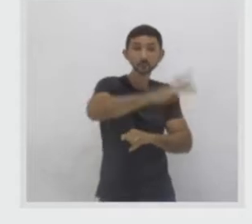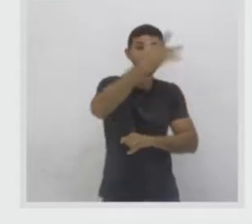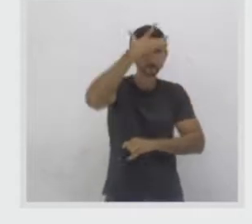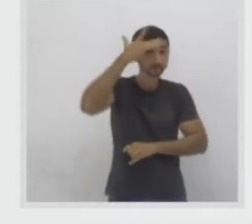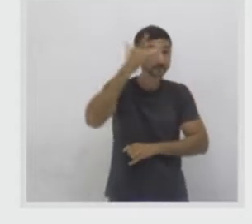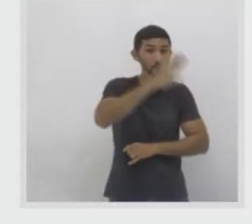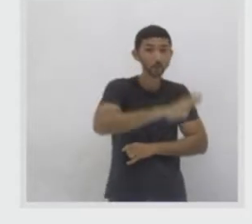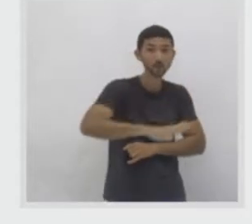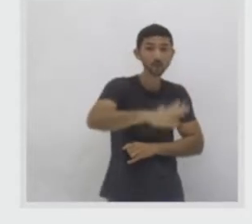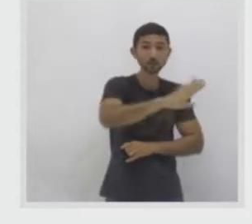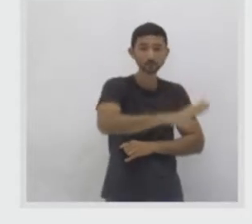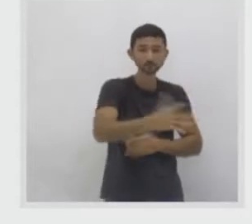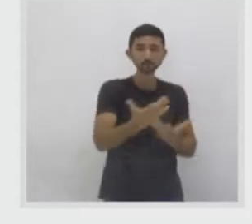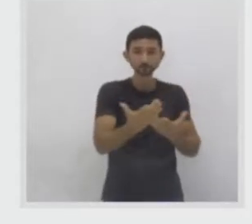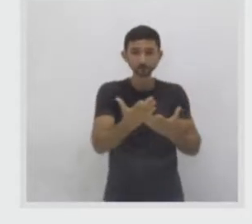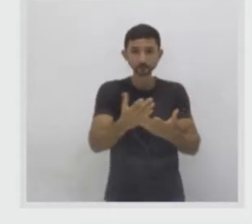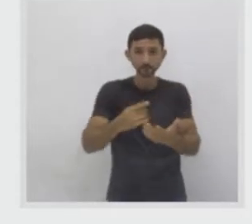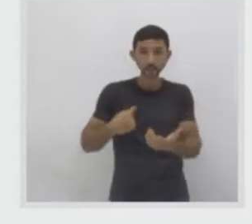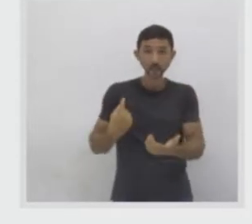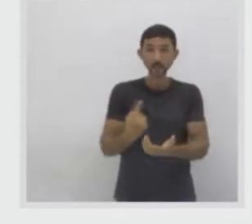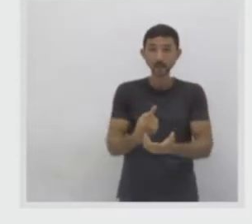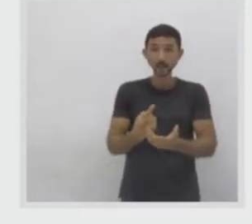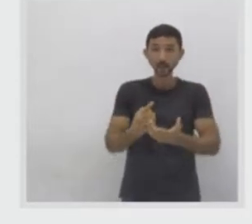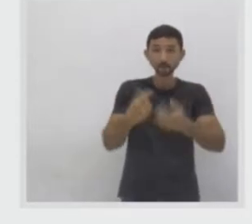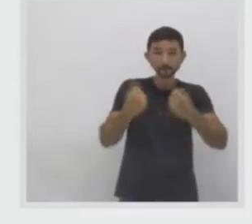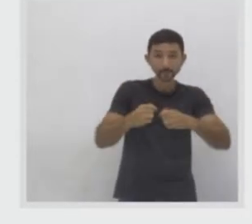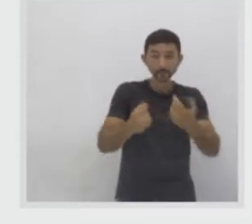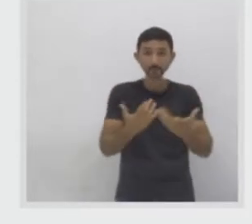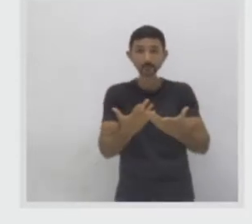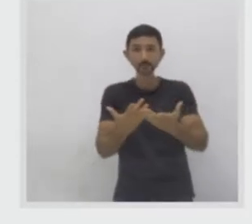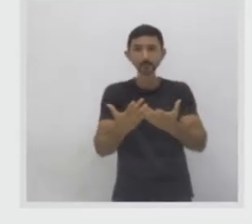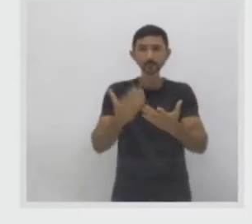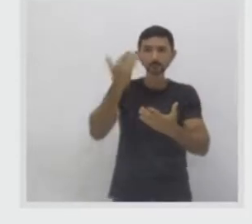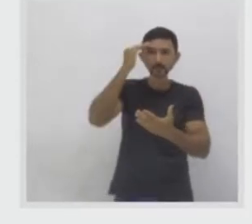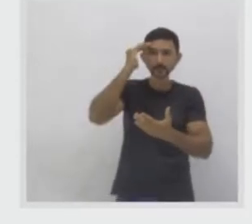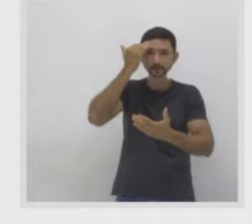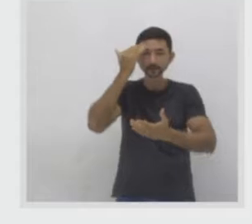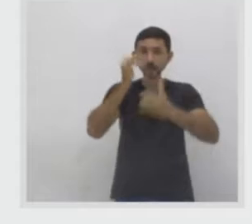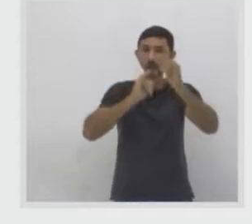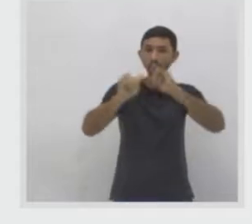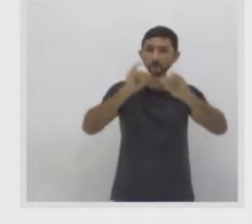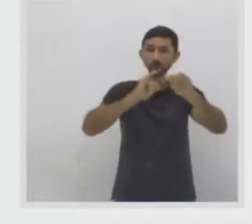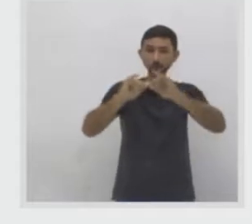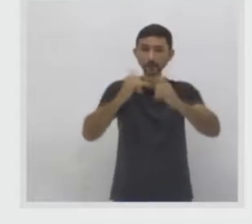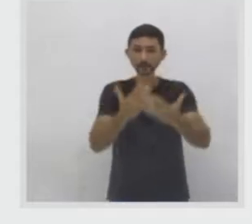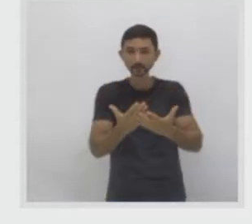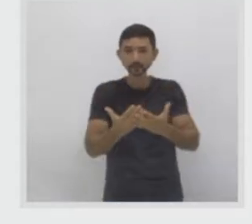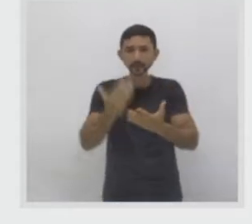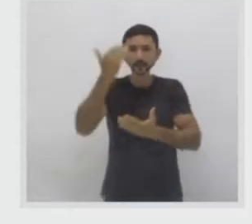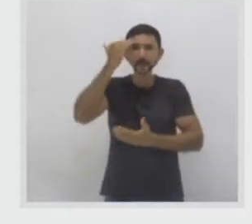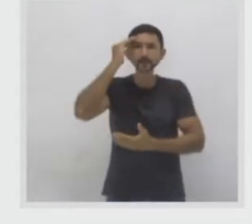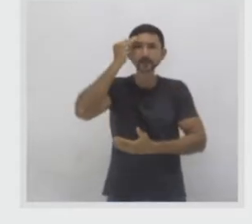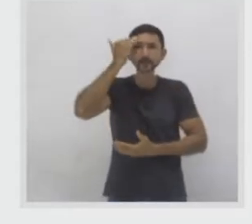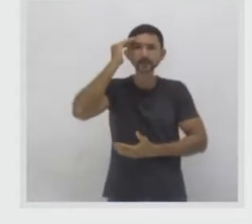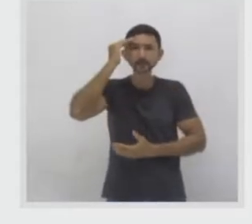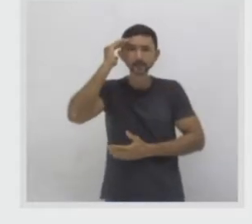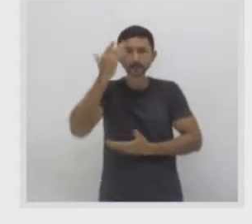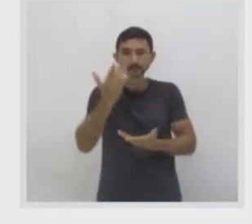Olha só, nós precisamos mover todas essas informações para que a gente compreenda